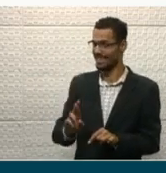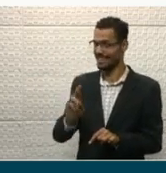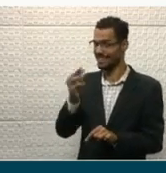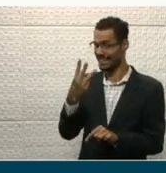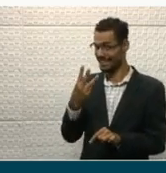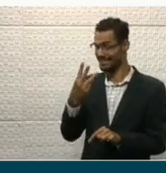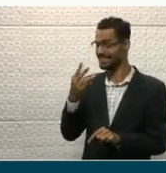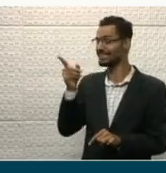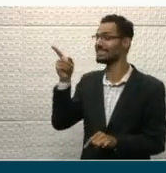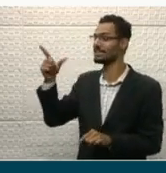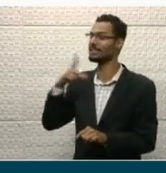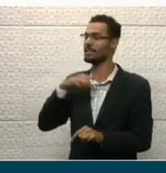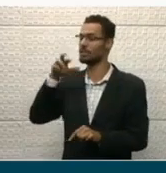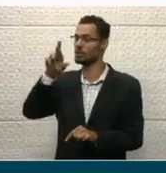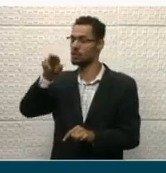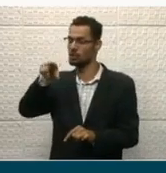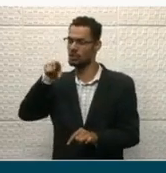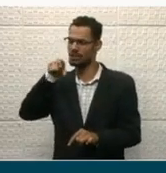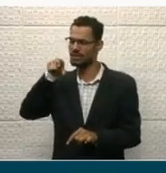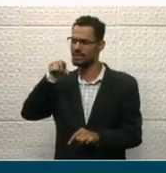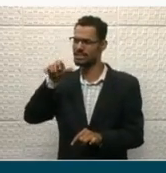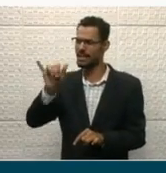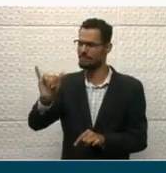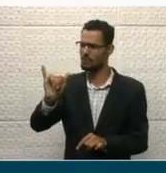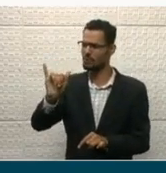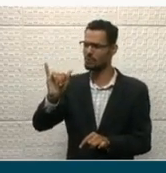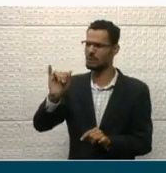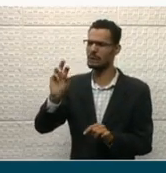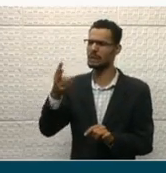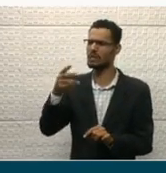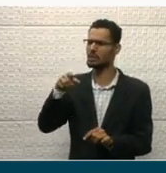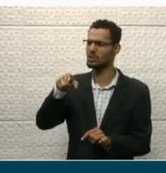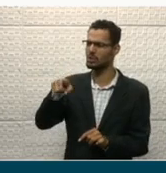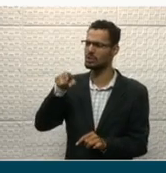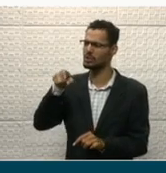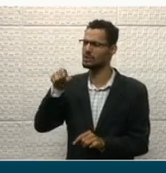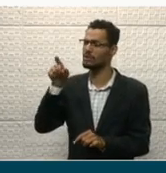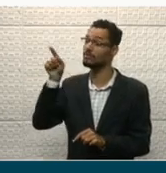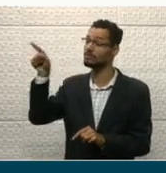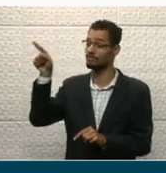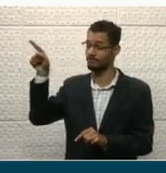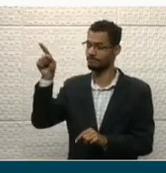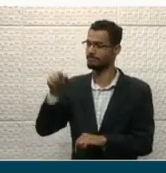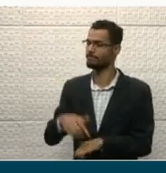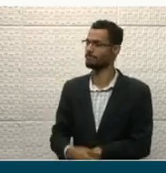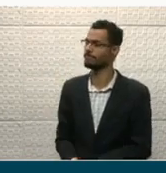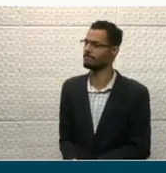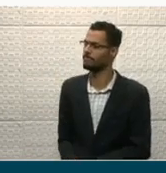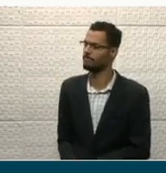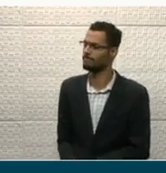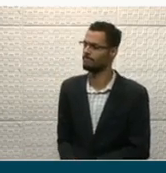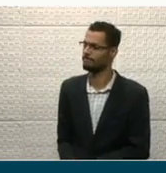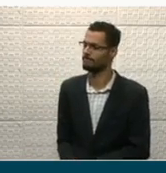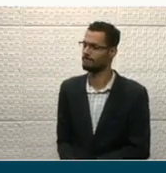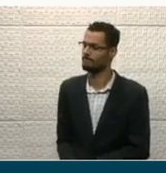que leva os vetores xy em 3x menos 2y, 4x mais y e